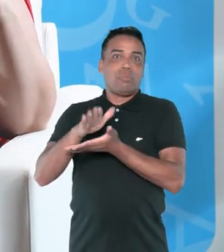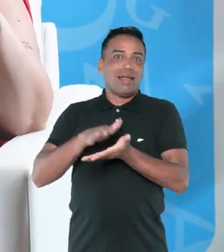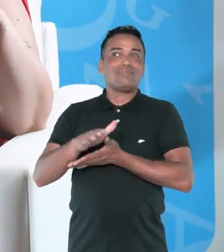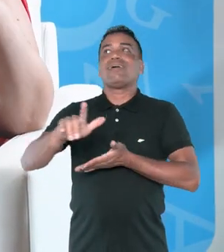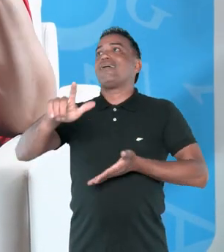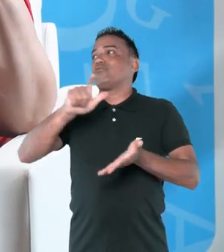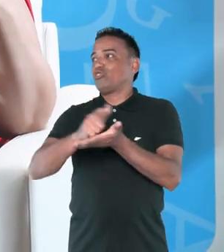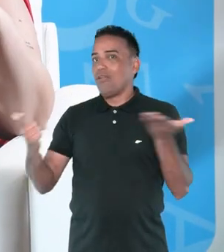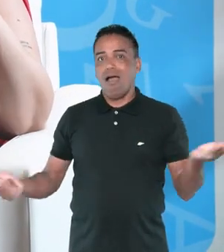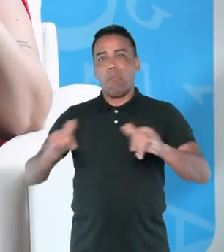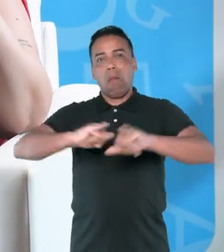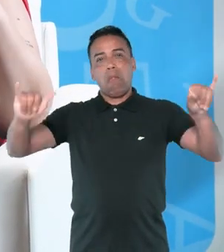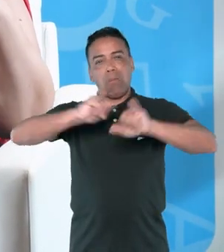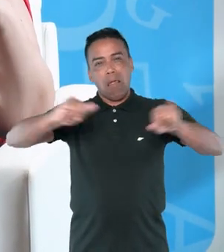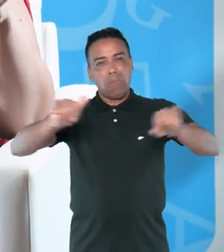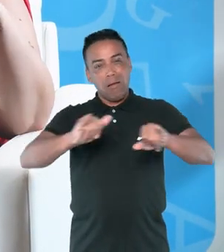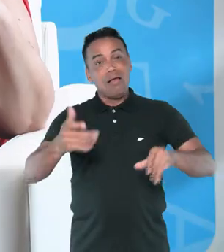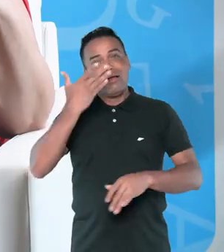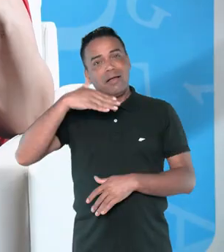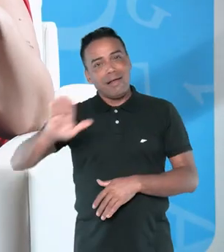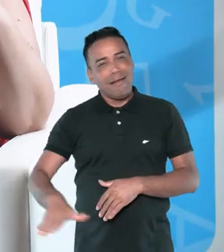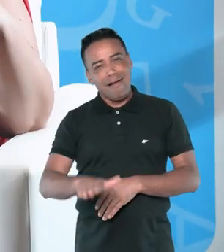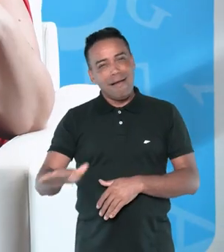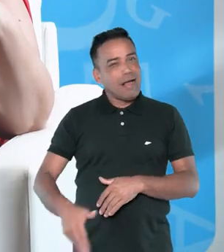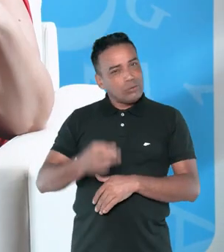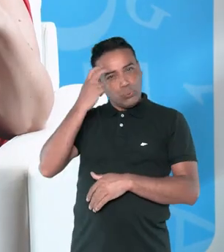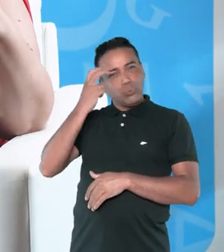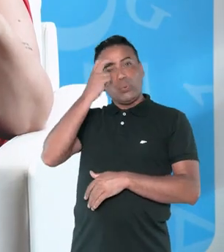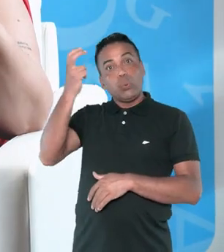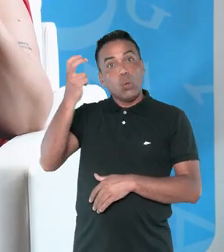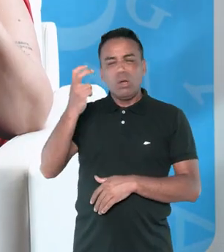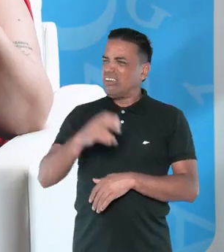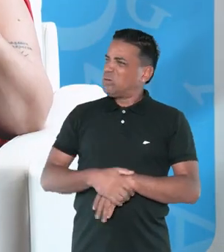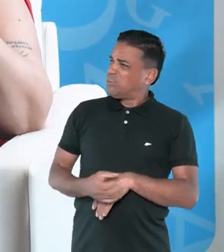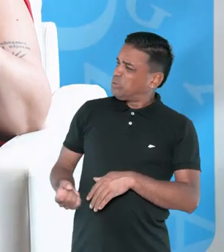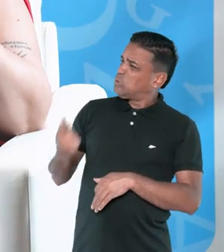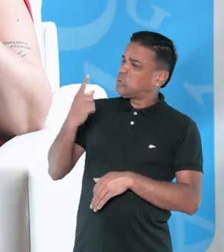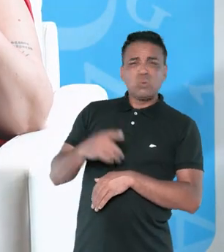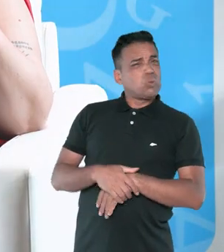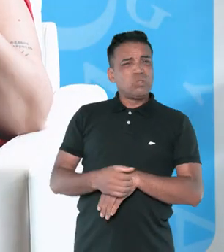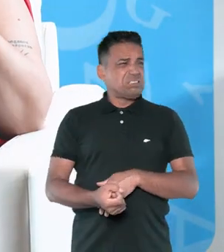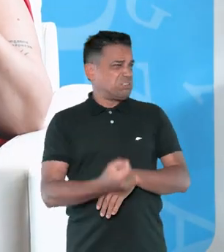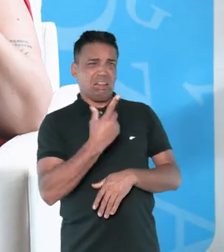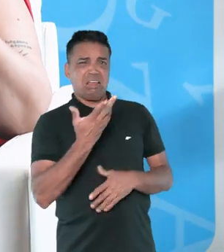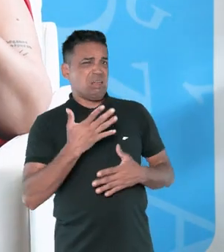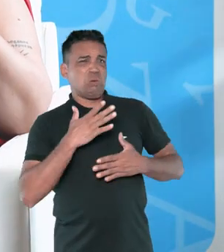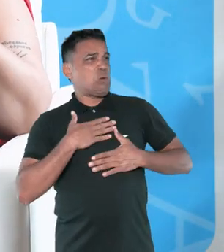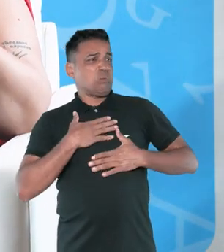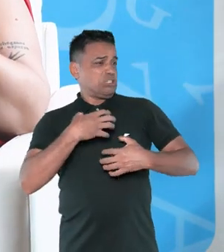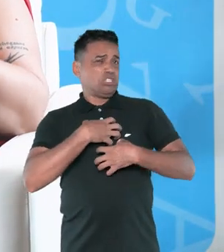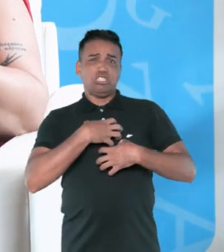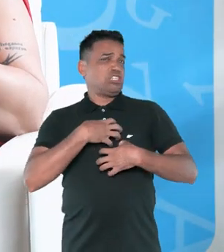no jornal, essas coisas, menina, criança, prodígio, não sei o quê. E eu achava tudo aquilo muito absurdo, muito estranho, porque eu me sentia apenas